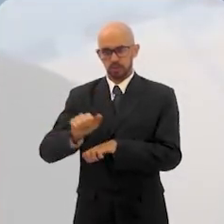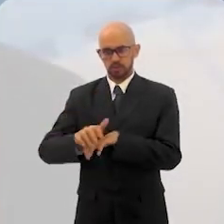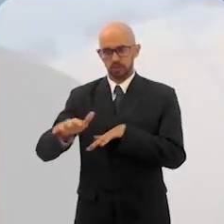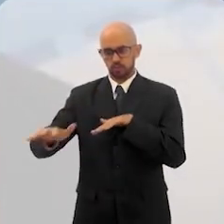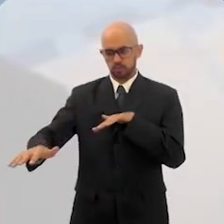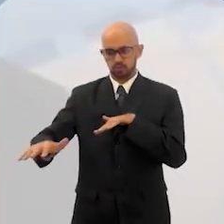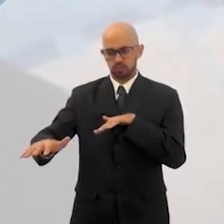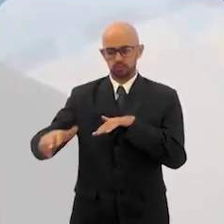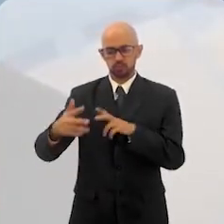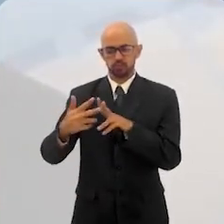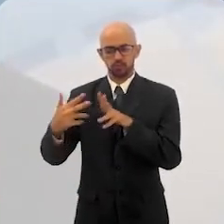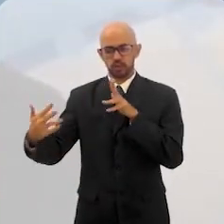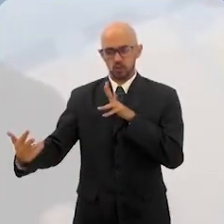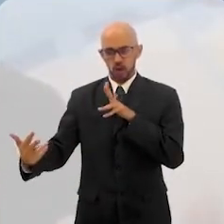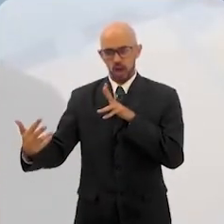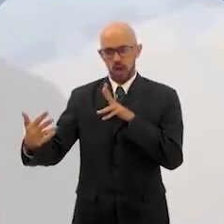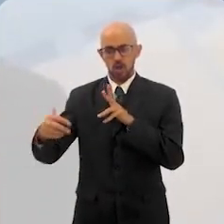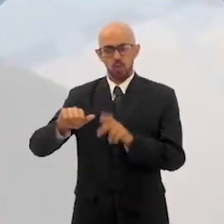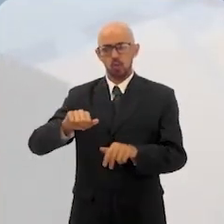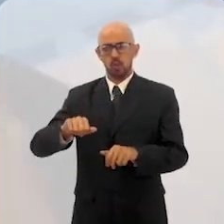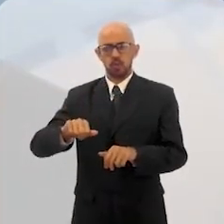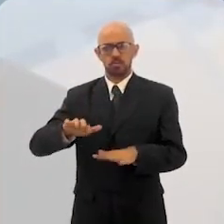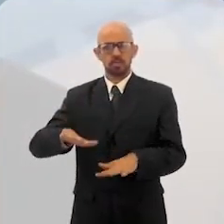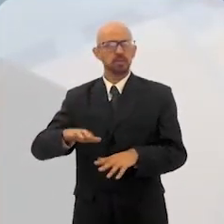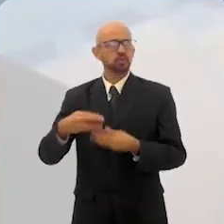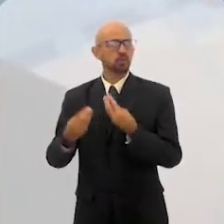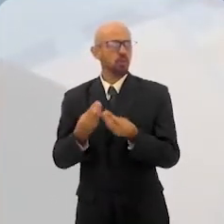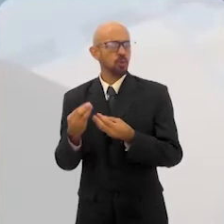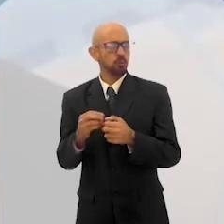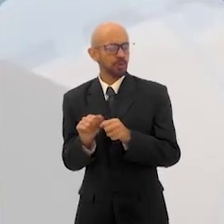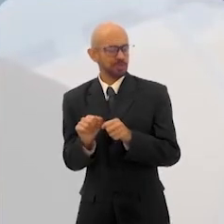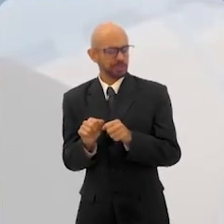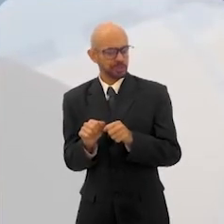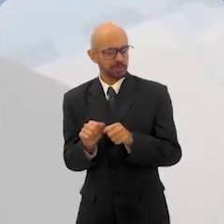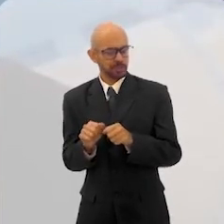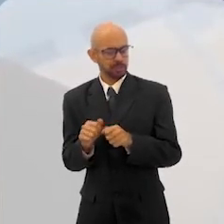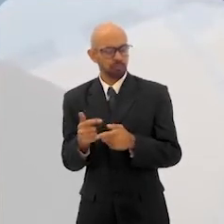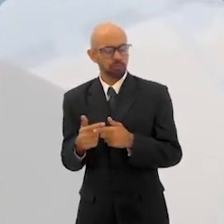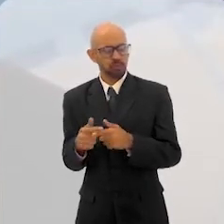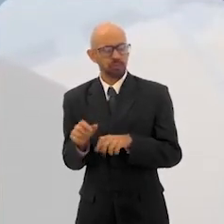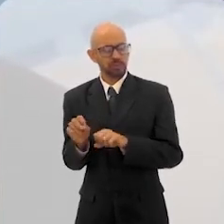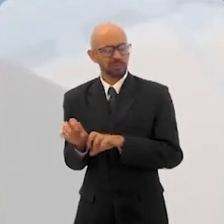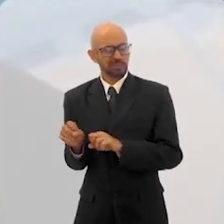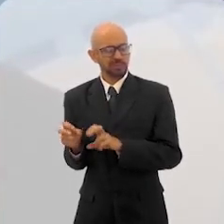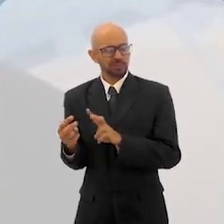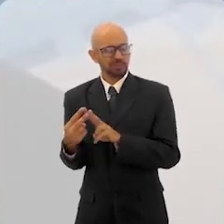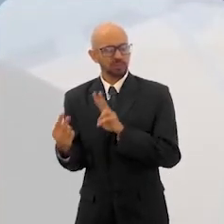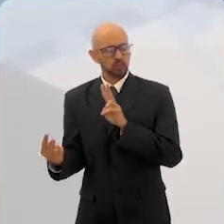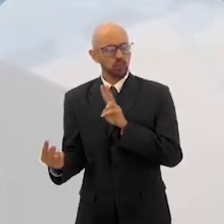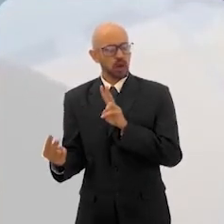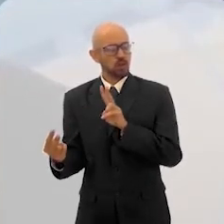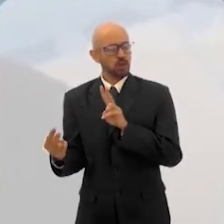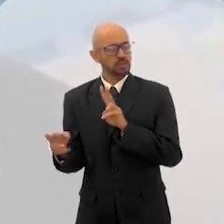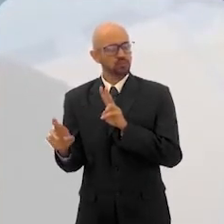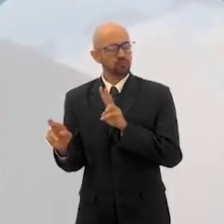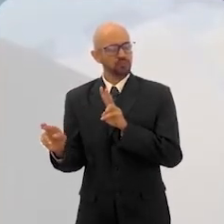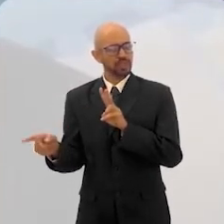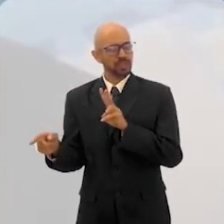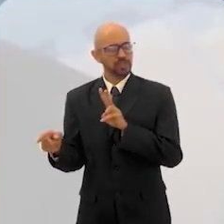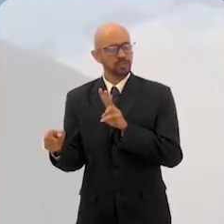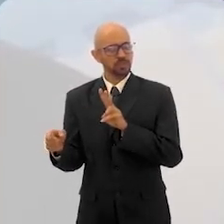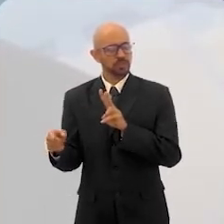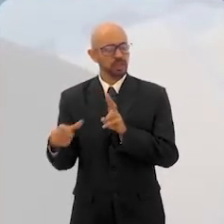tivesse lá no remoto, né? Mas como fazer isso? Porque uma coisa é ensino à distância, que é todo concebido para isso. Outra coisa é você pegar um